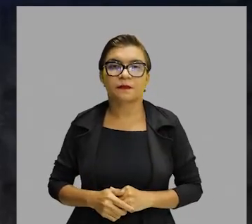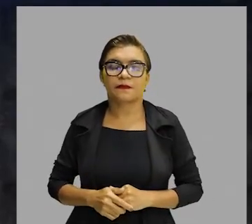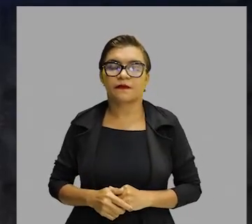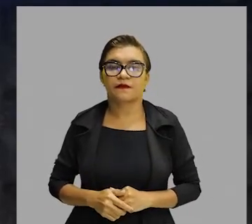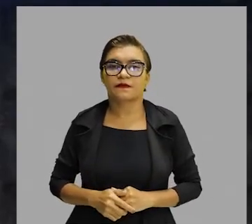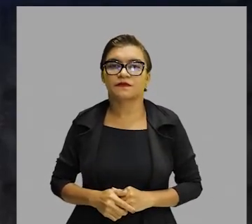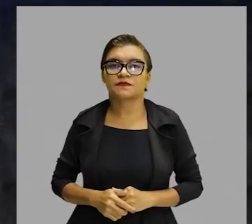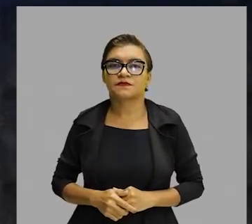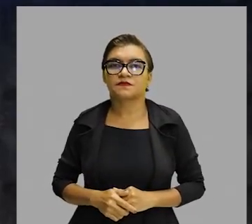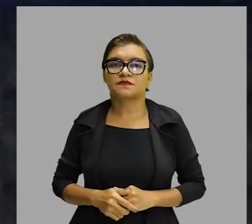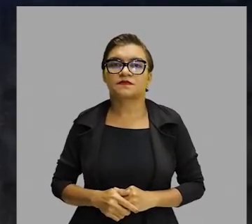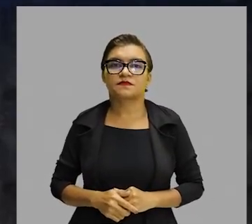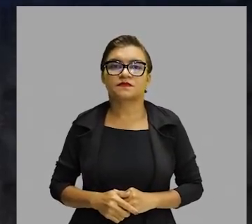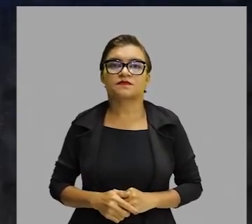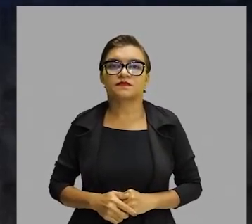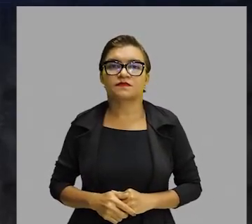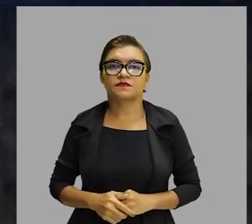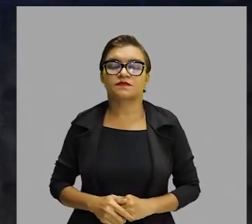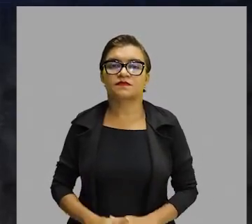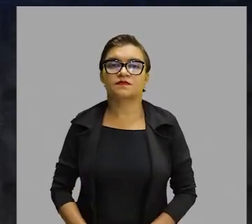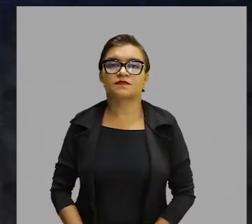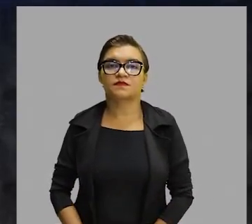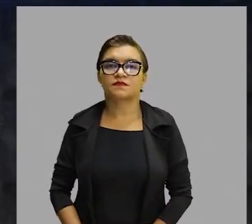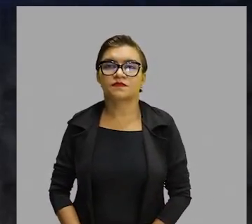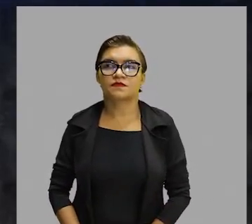esse é